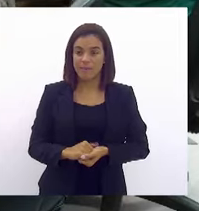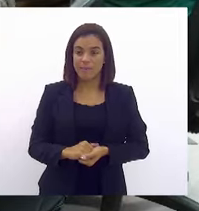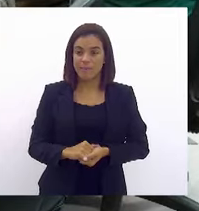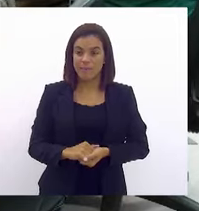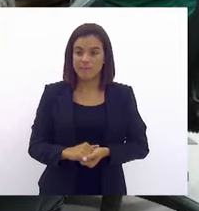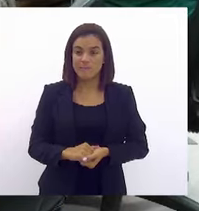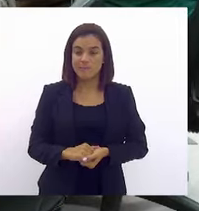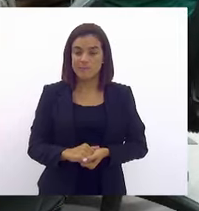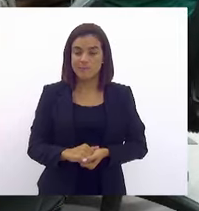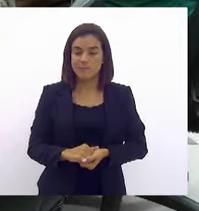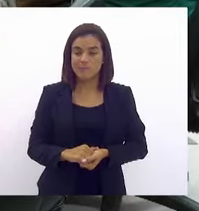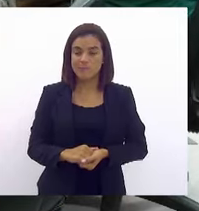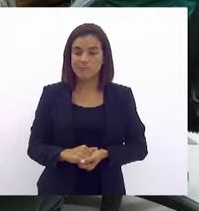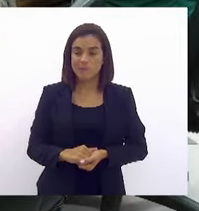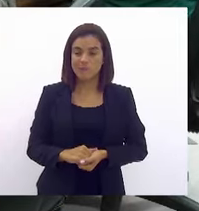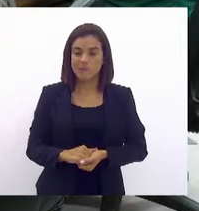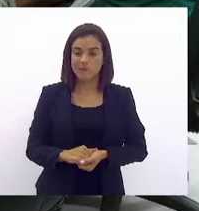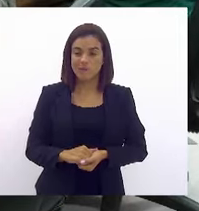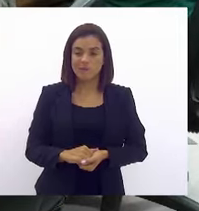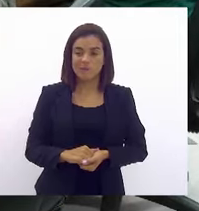Perdão?